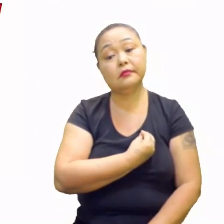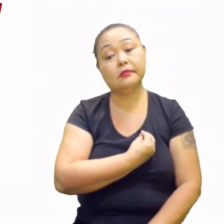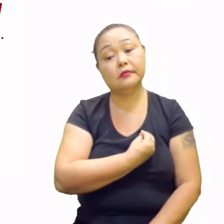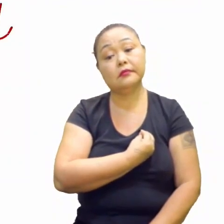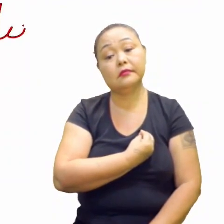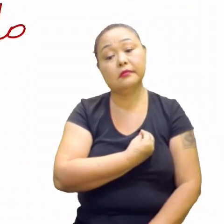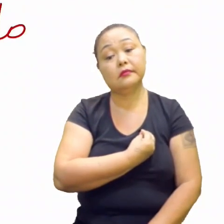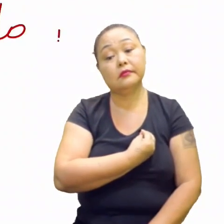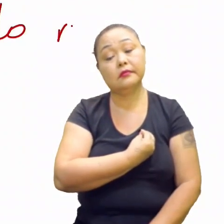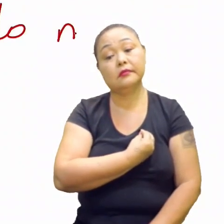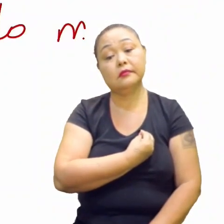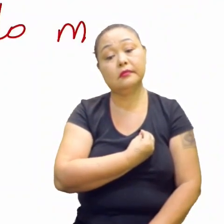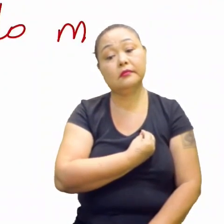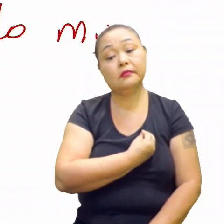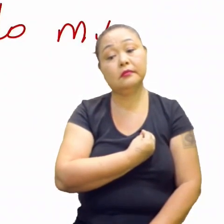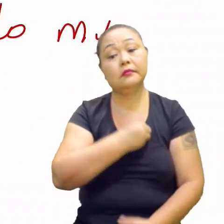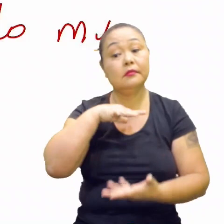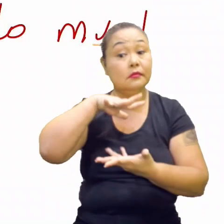do mundo.